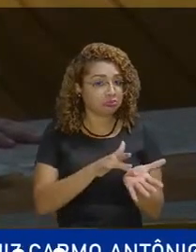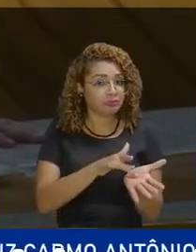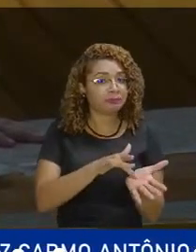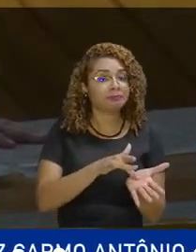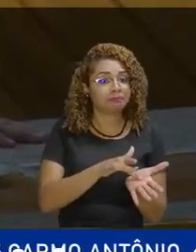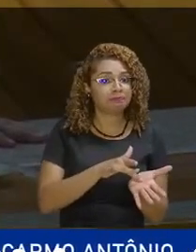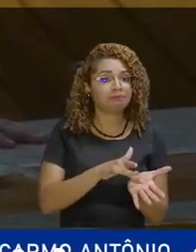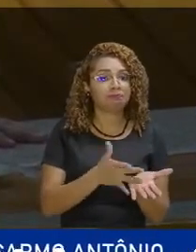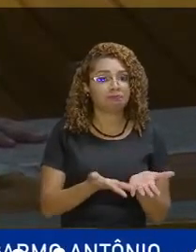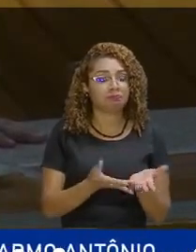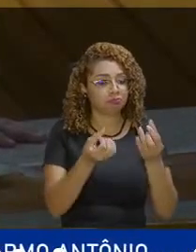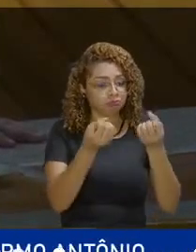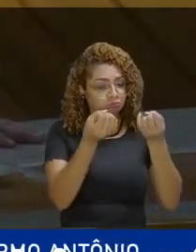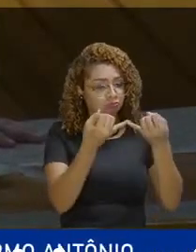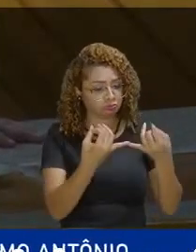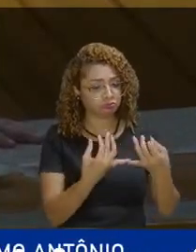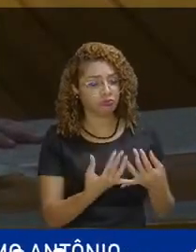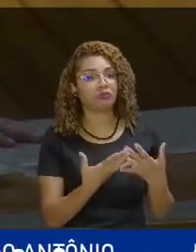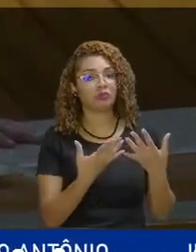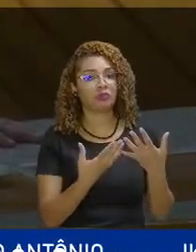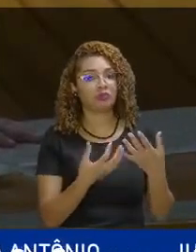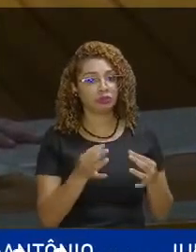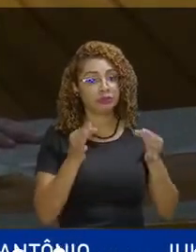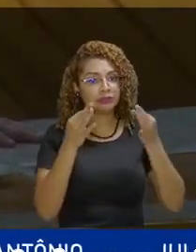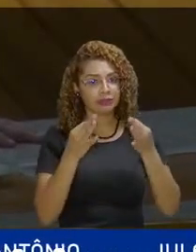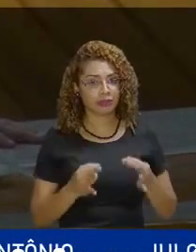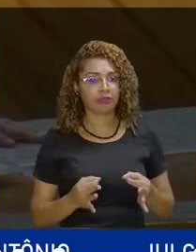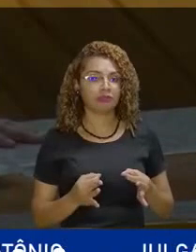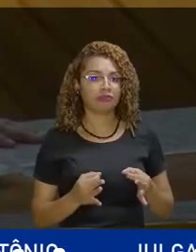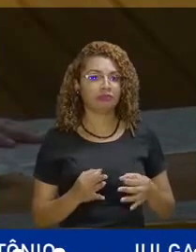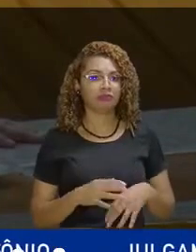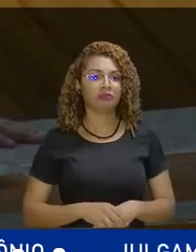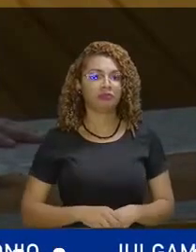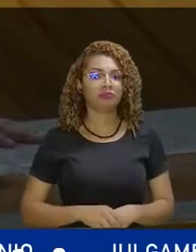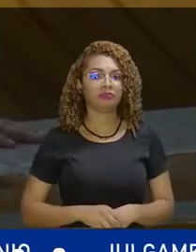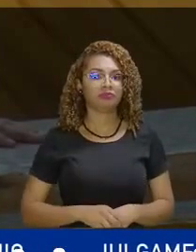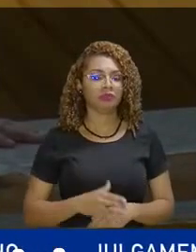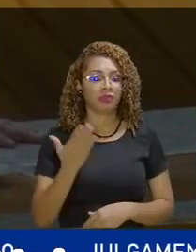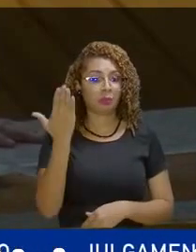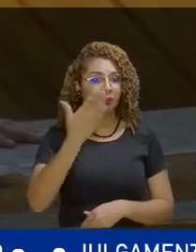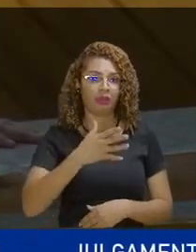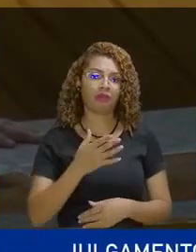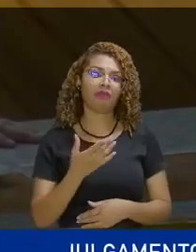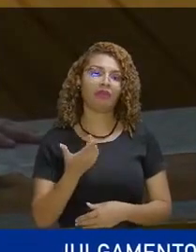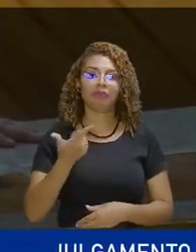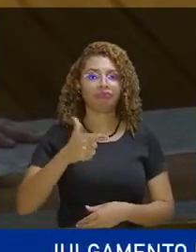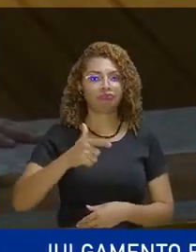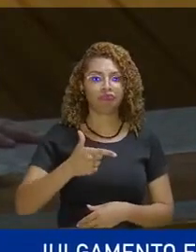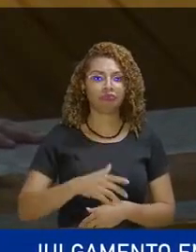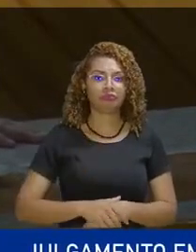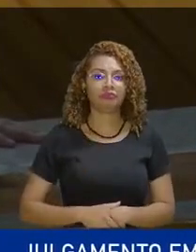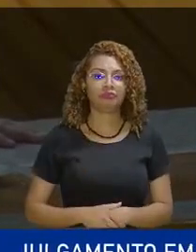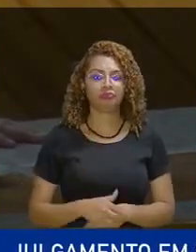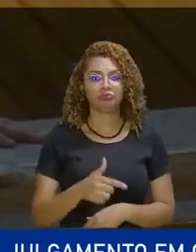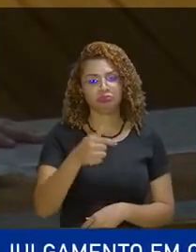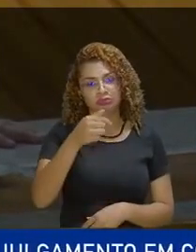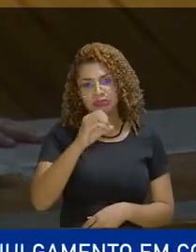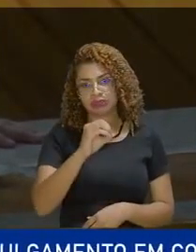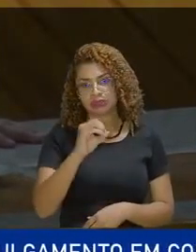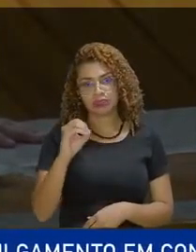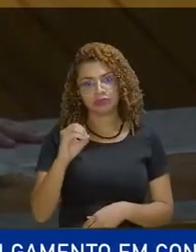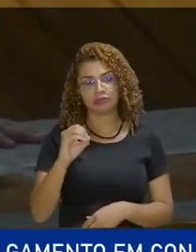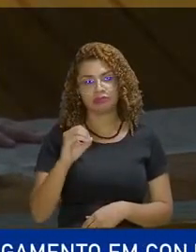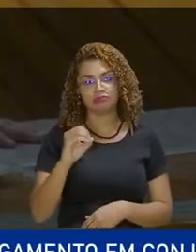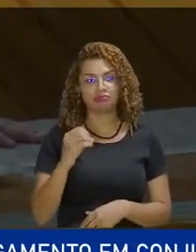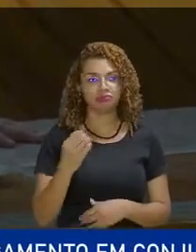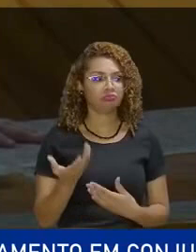aquele quantitativo de cestas básicas e 700, não estamos falando aqui de 2 ou 3 centinhos, 700 materiais